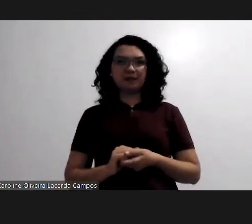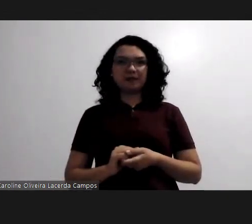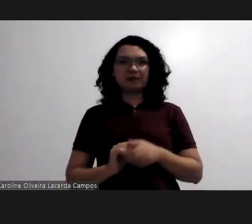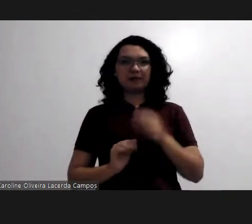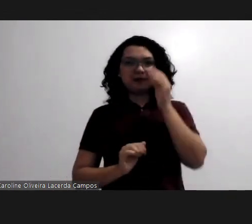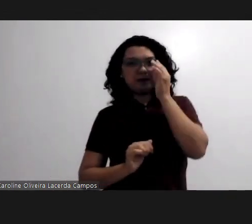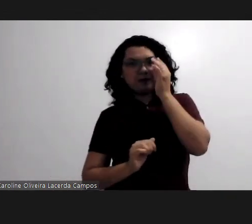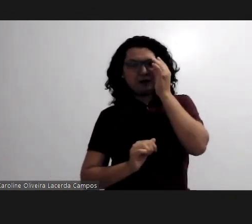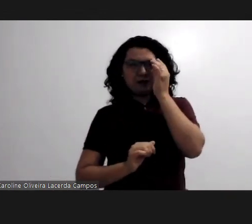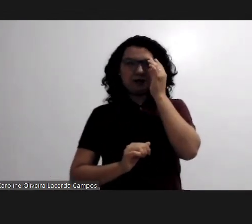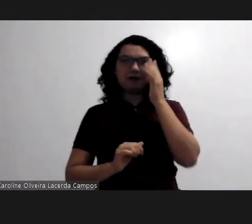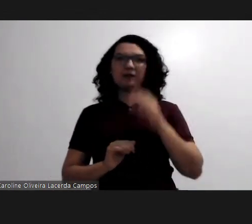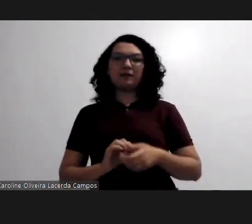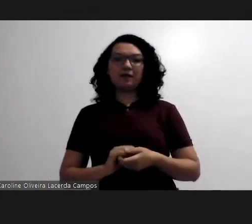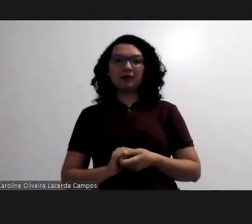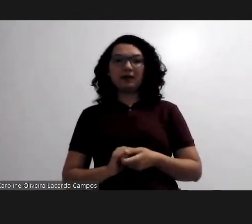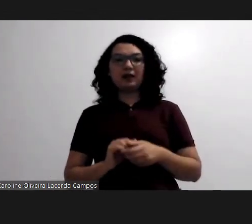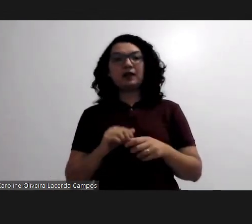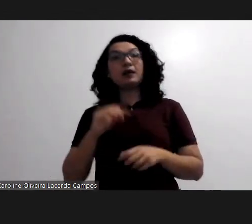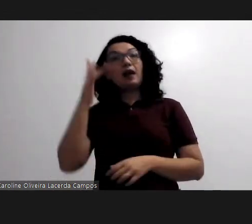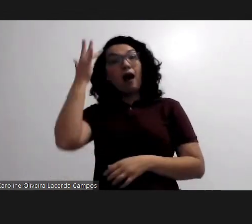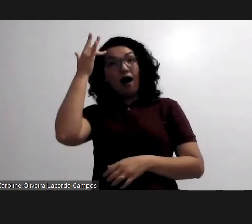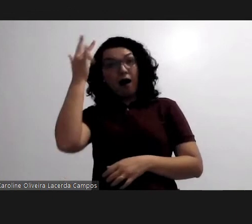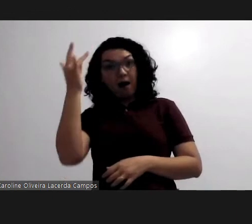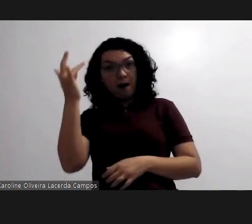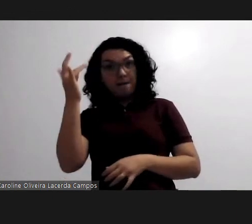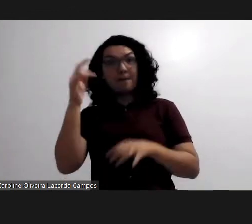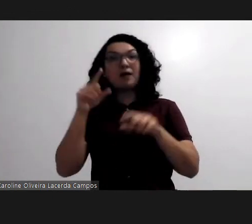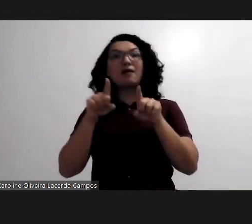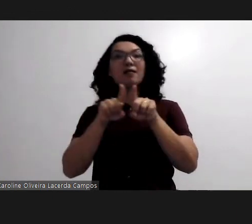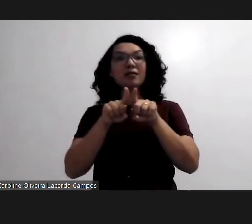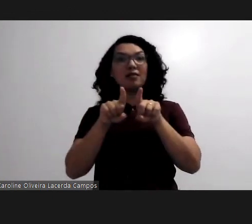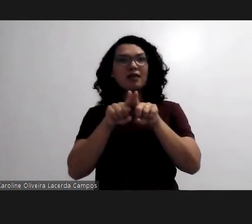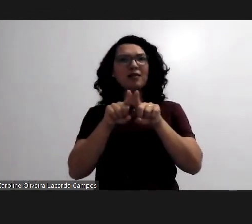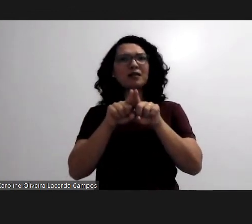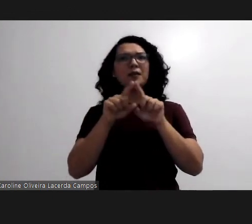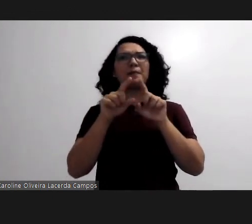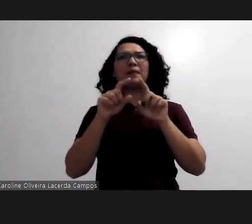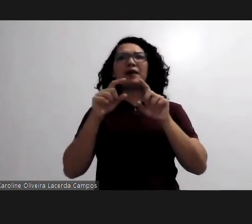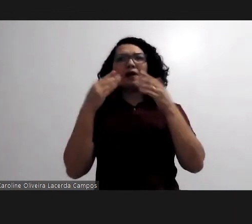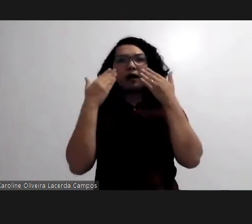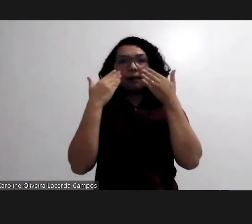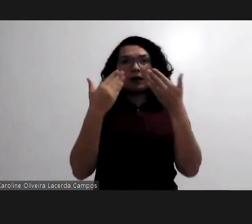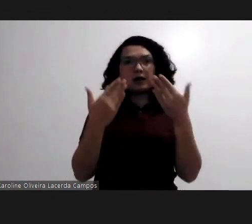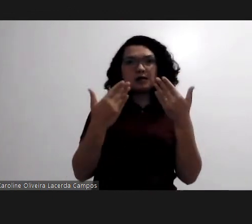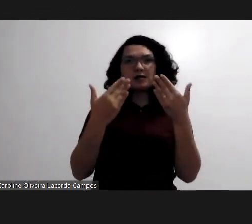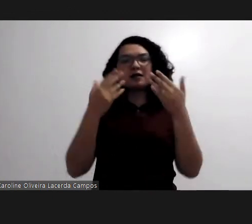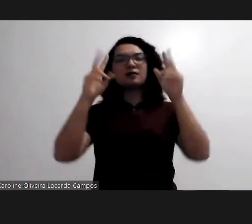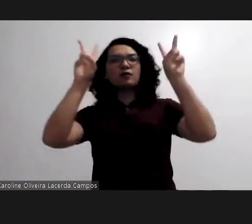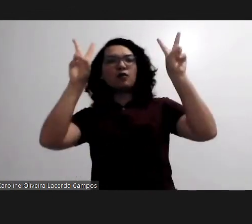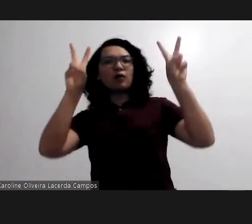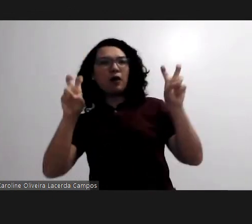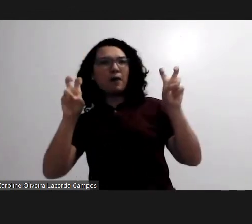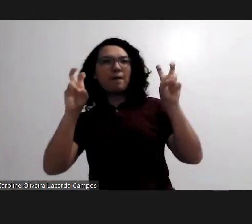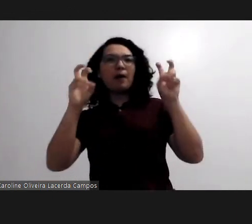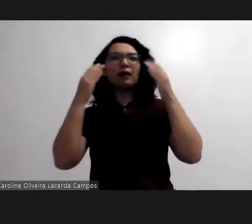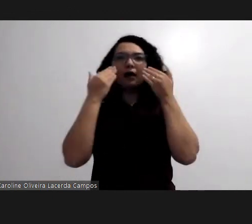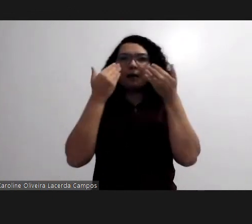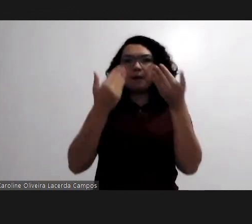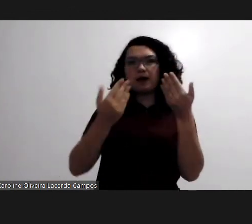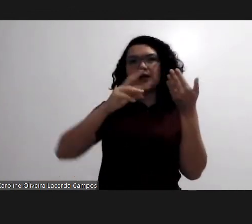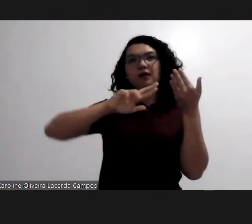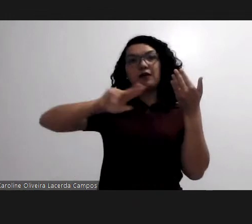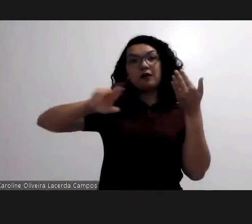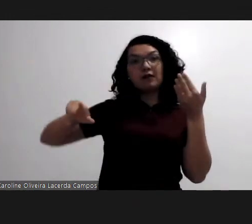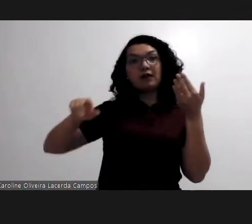Miguel Antunes Ramos. E amanhã ainda temos programação com mais mesas temáticas, sessões livres pela manhã, a Assembleia